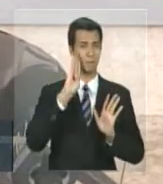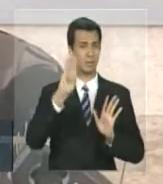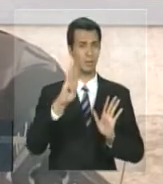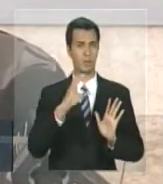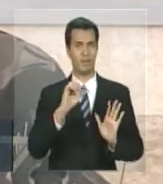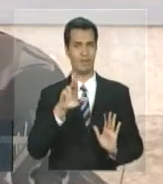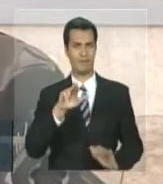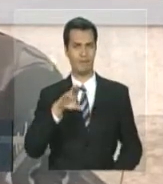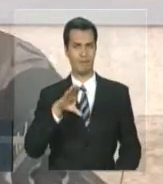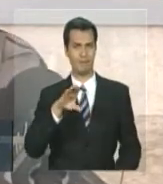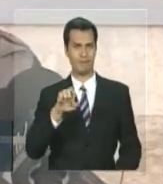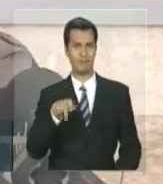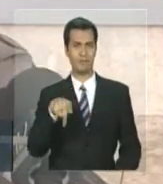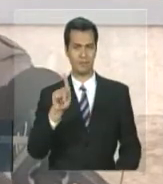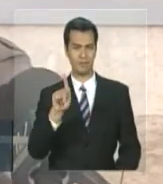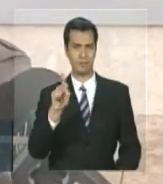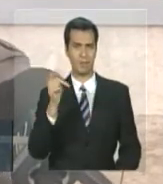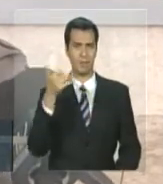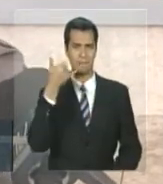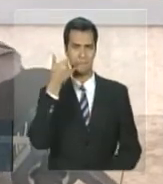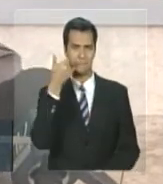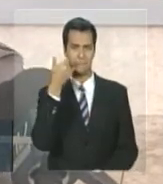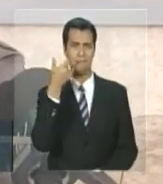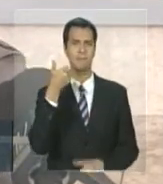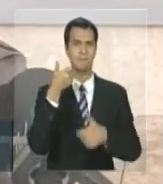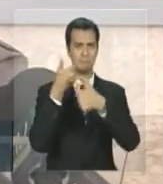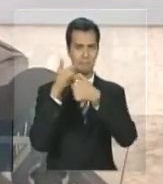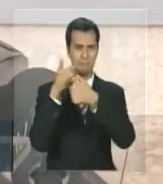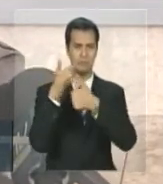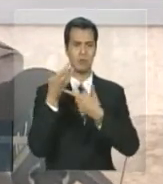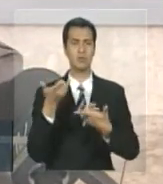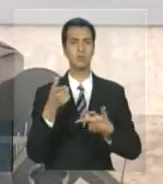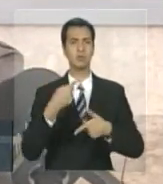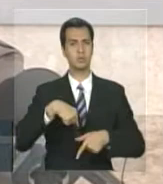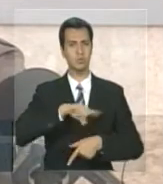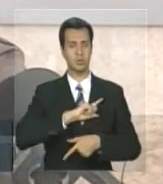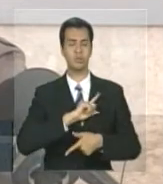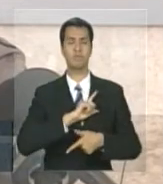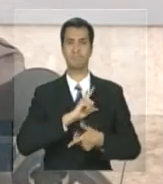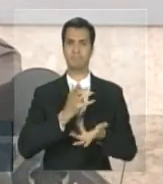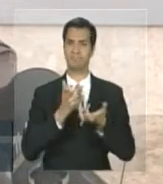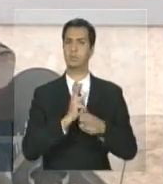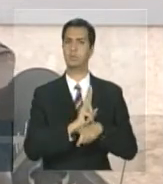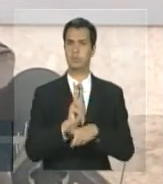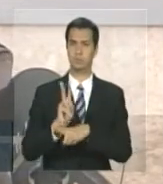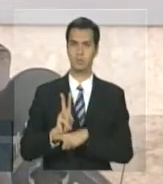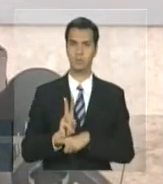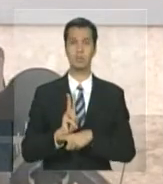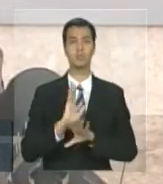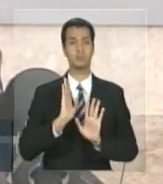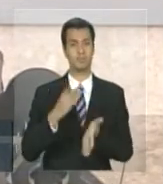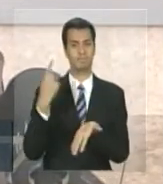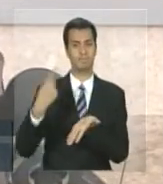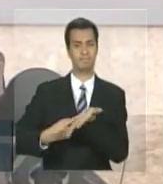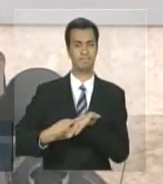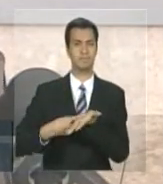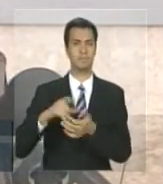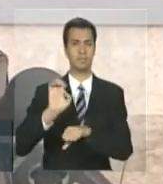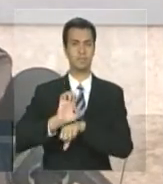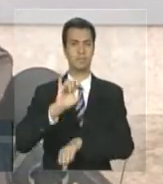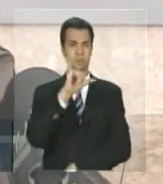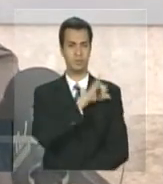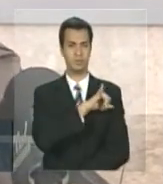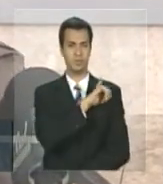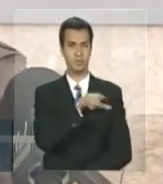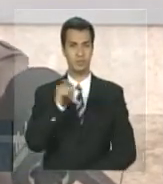Amanhã, terça-feira, inclusive, nós assinamos o pacto de adesão do Estado do Rio de Janeiro, com o nosso ministro da Justiça,